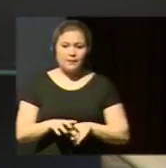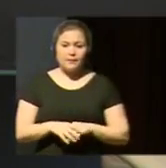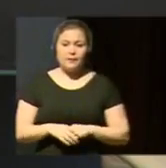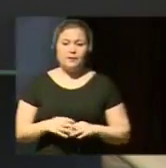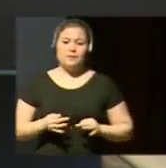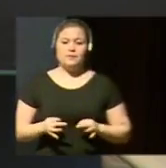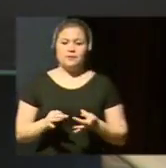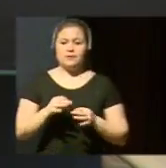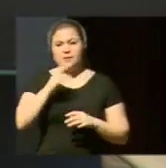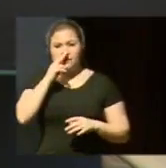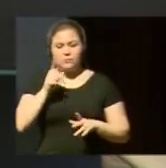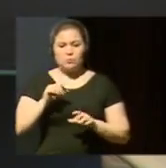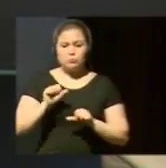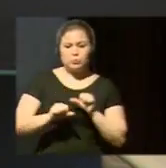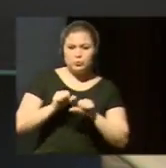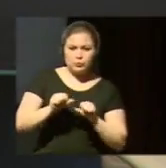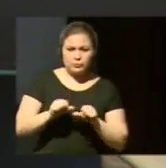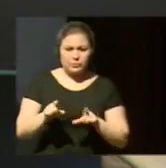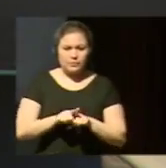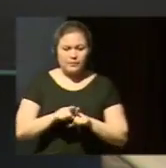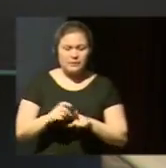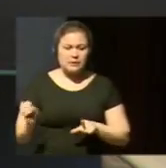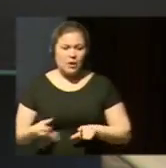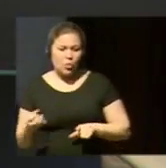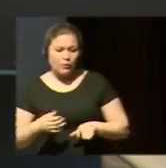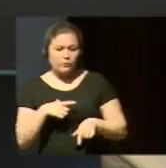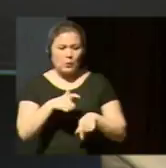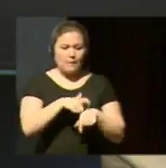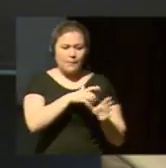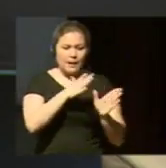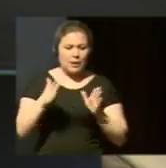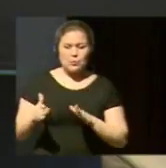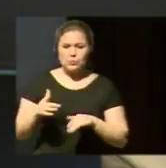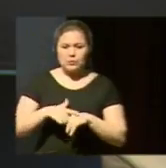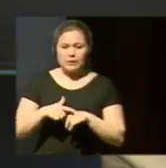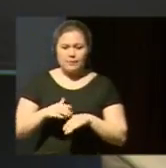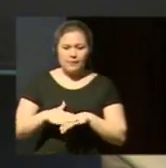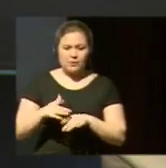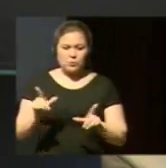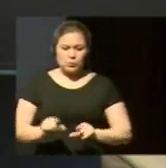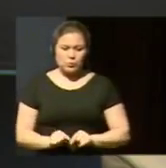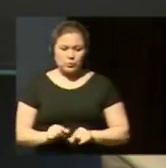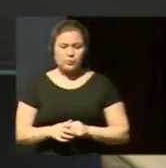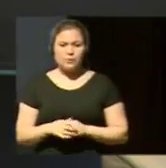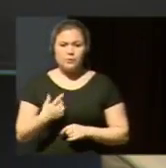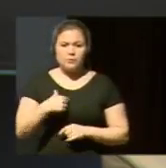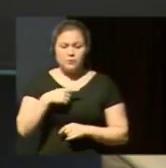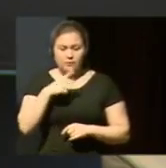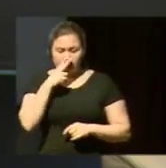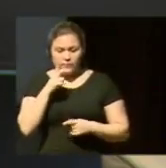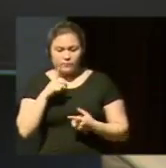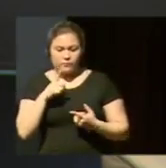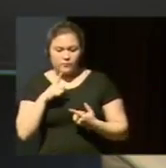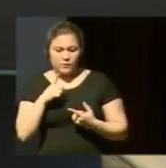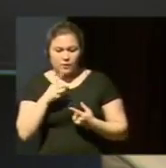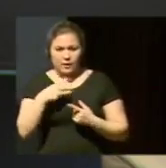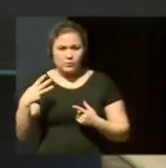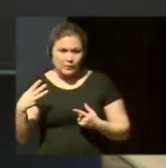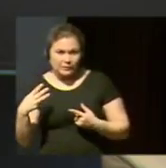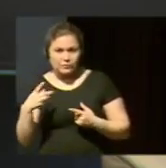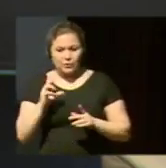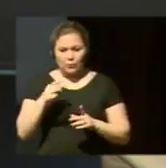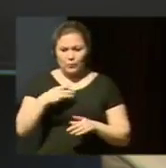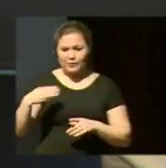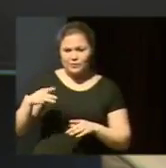as tecnologias modificam e se renovam em períodos de tempo cada vez mais curto. Temos Windows, mas agora já temos Windows